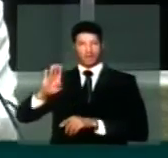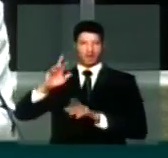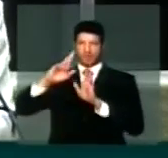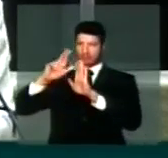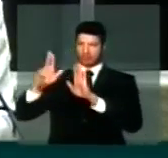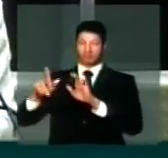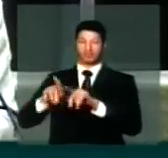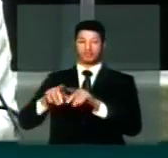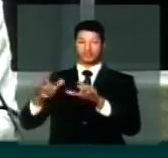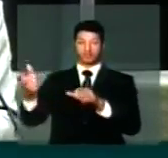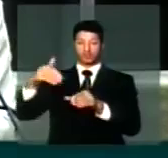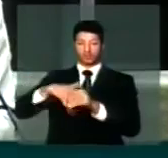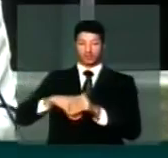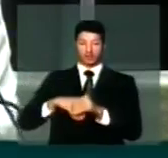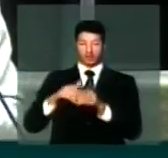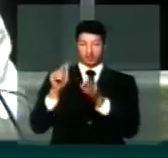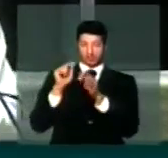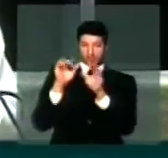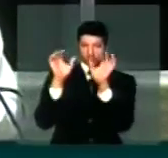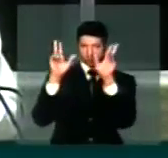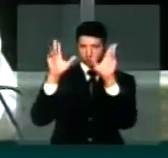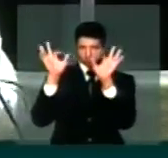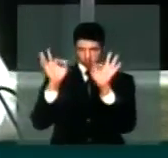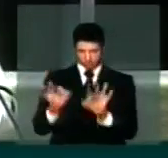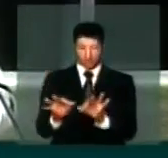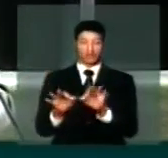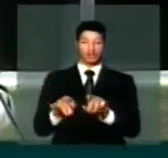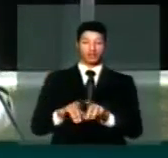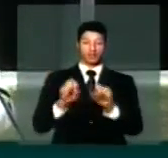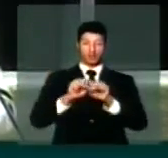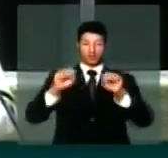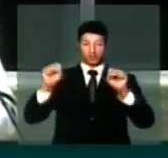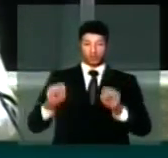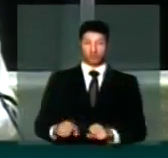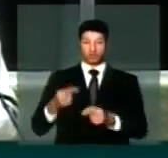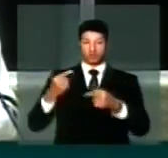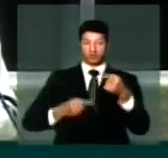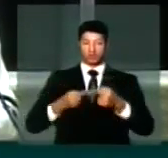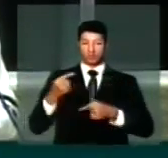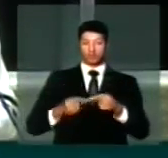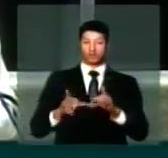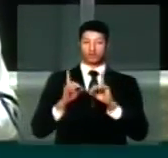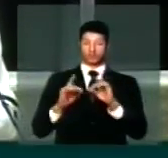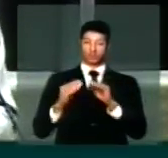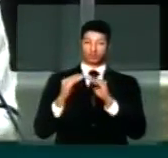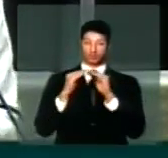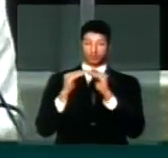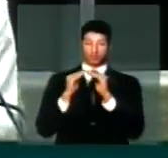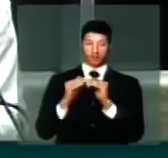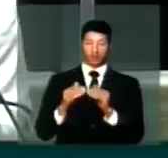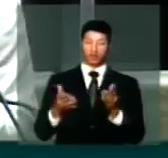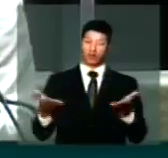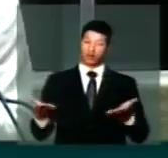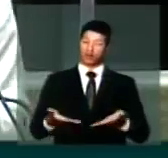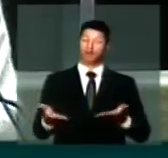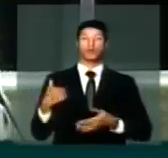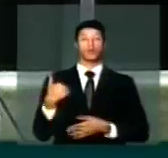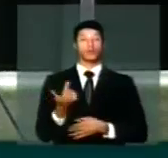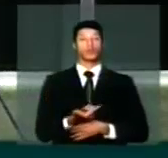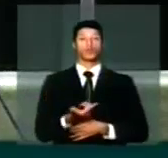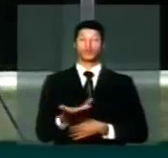entidades, por eleições limpas e por um sistema político democrático. Ora, quando